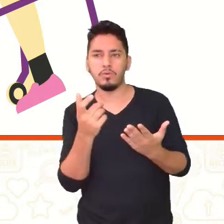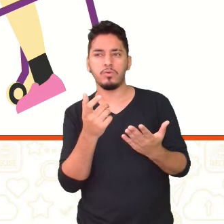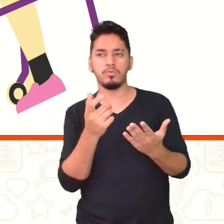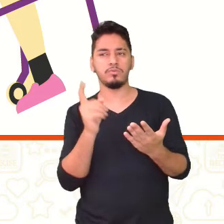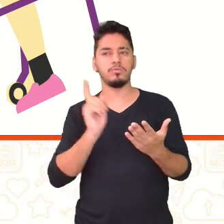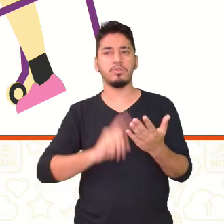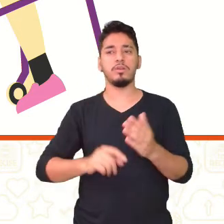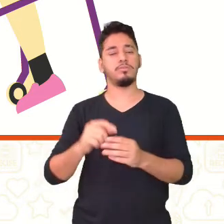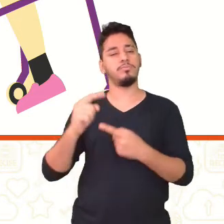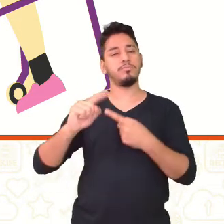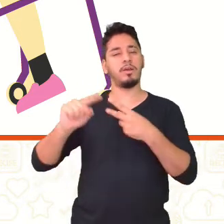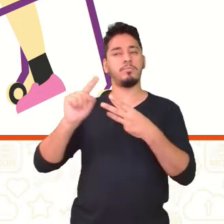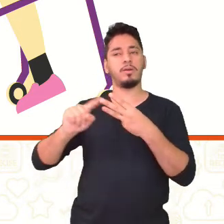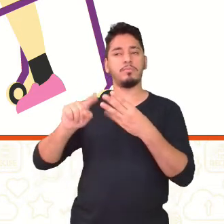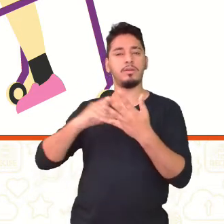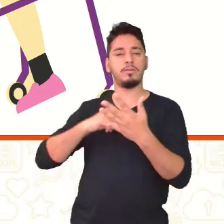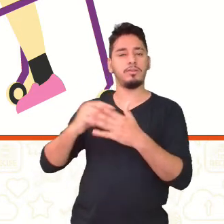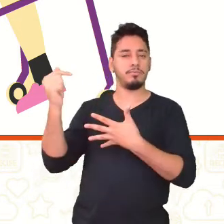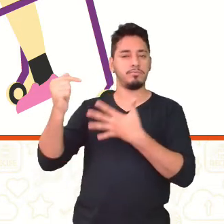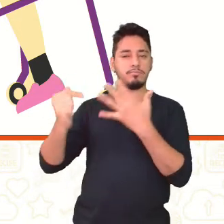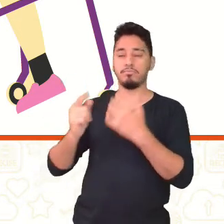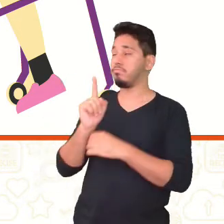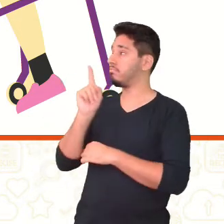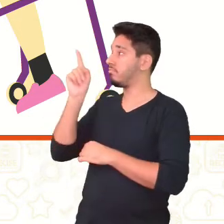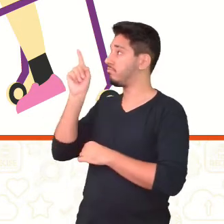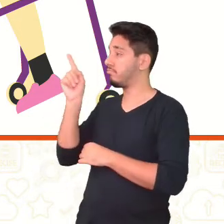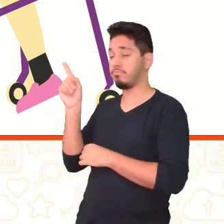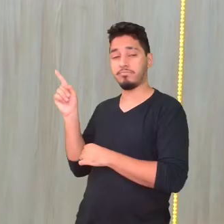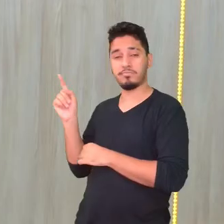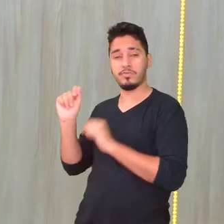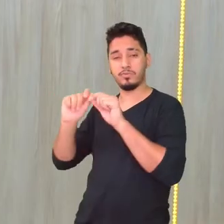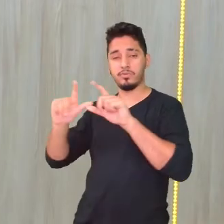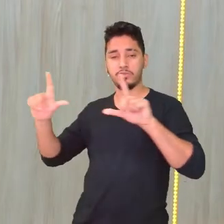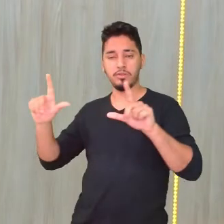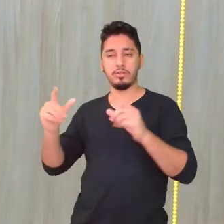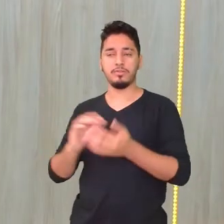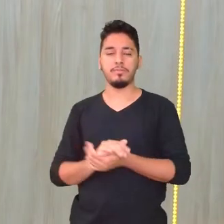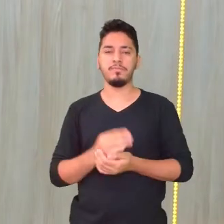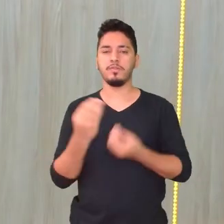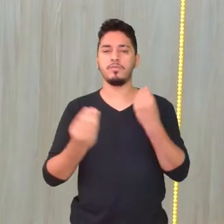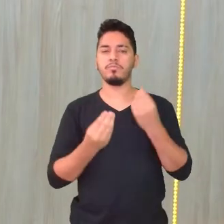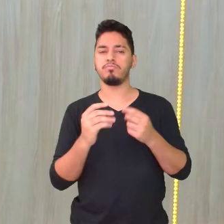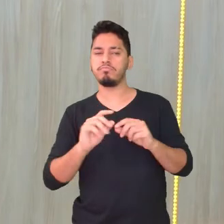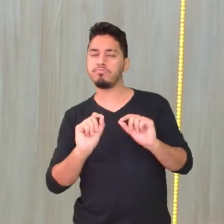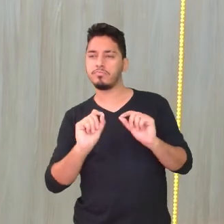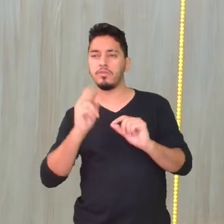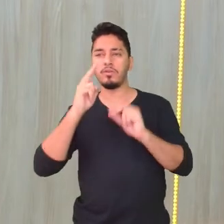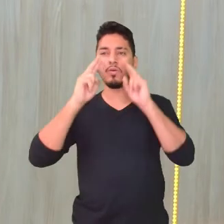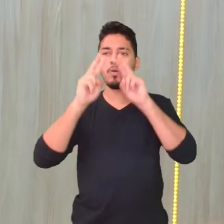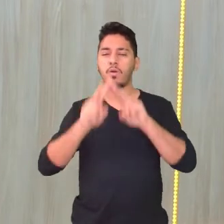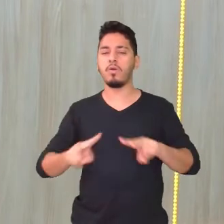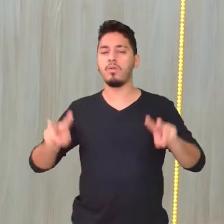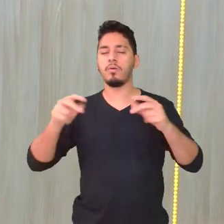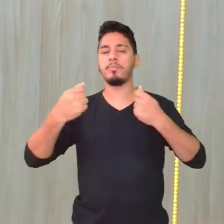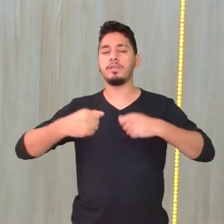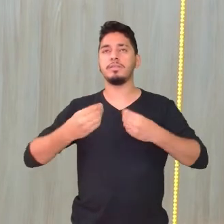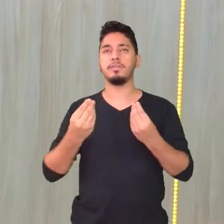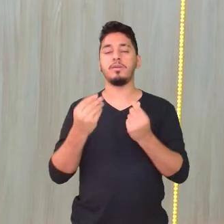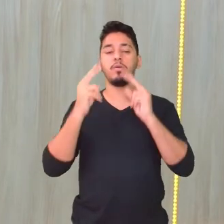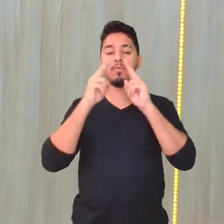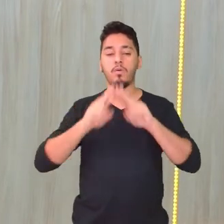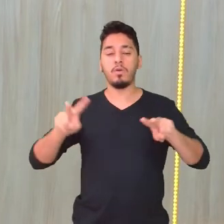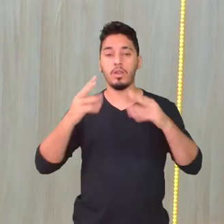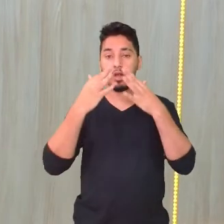as propensões, as tendências, de que forma ele faz ajustamento. Percebam que o nosso olhar precisa ser um olhar